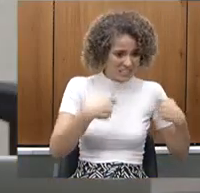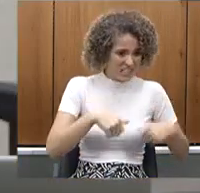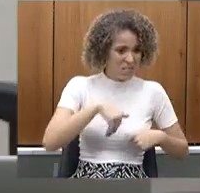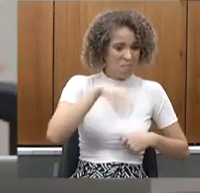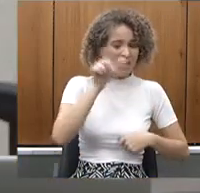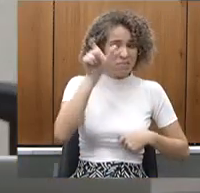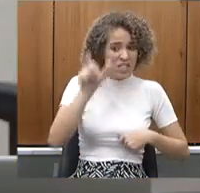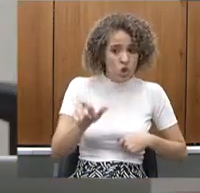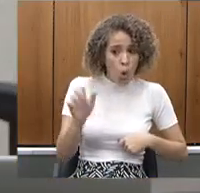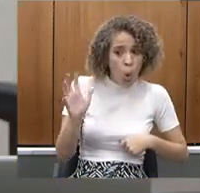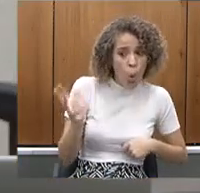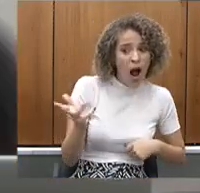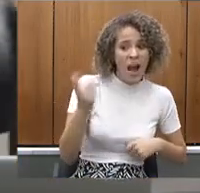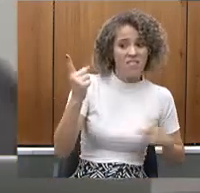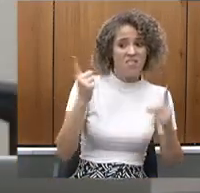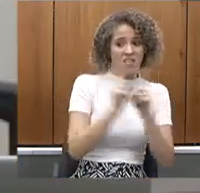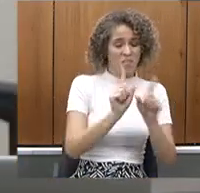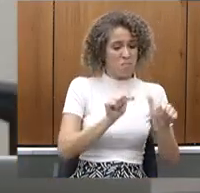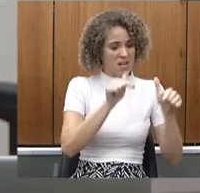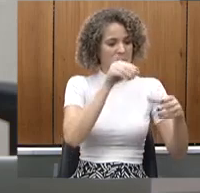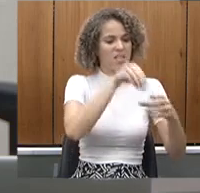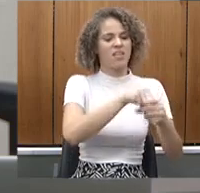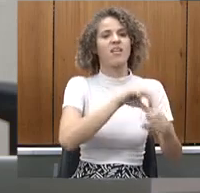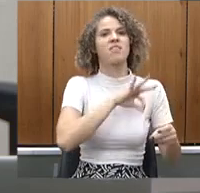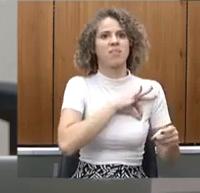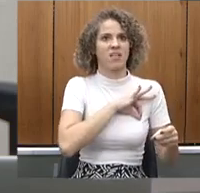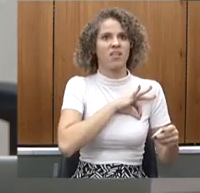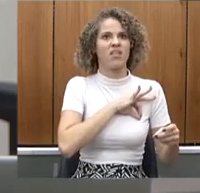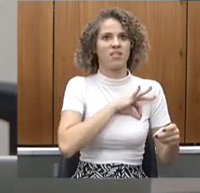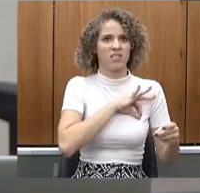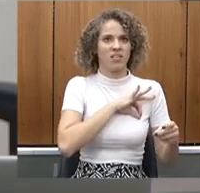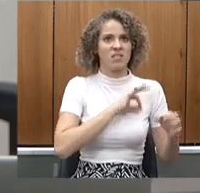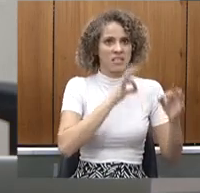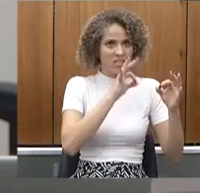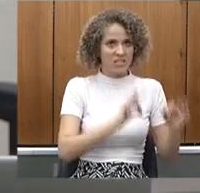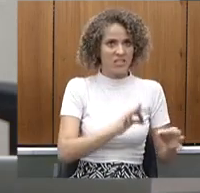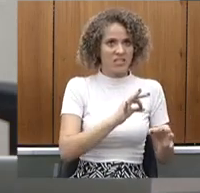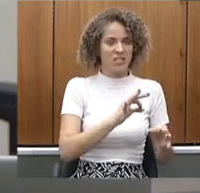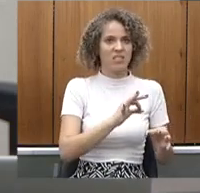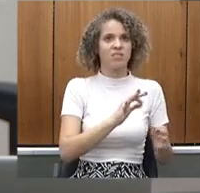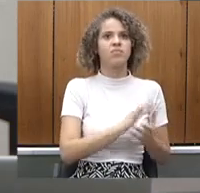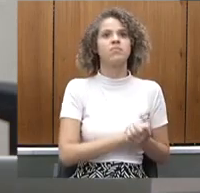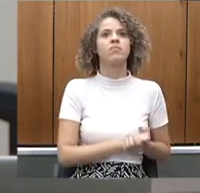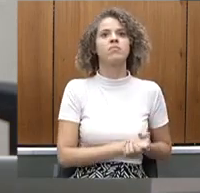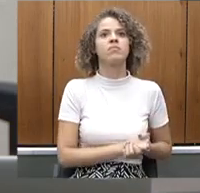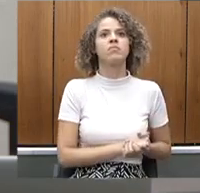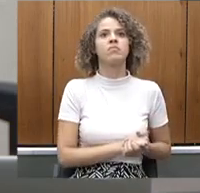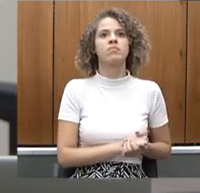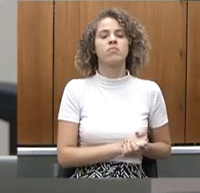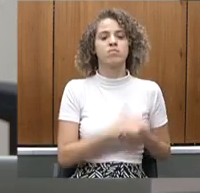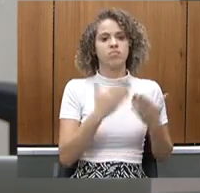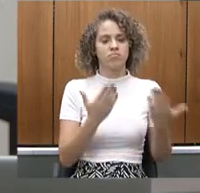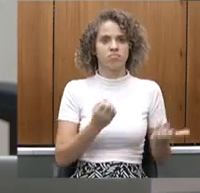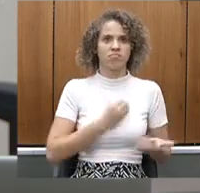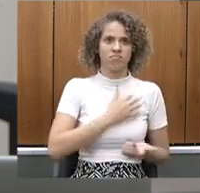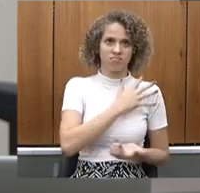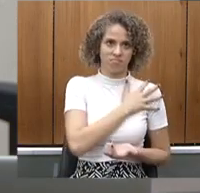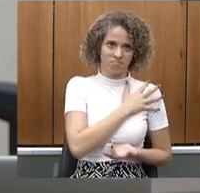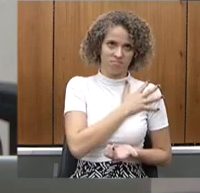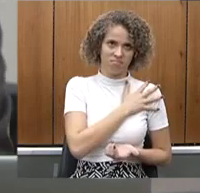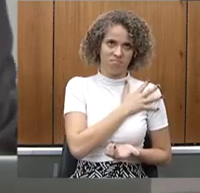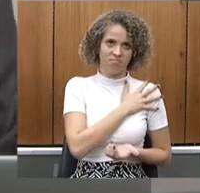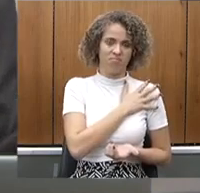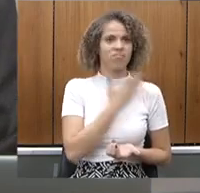qualificação para executar a demanda que que chega na execução das emendas Então por hora vou mandar se eu me alonguei aqui